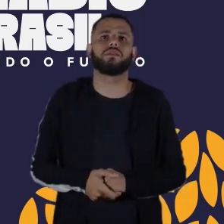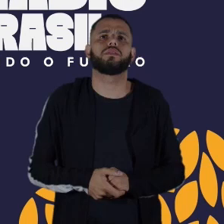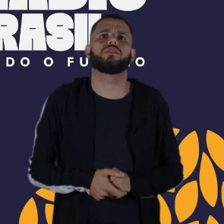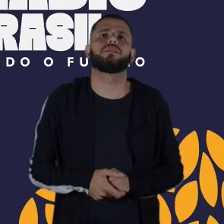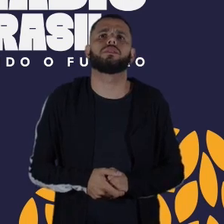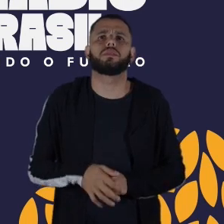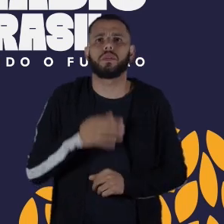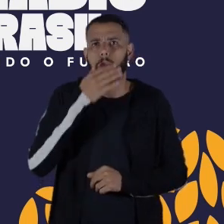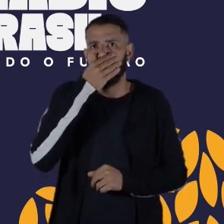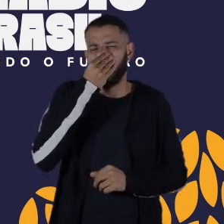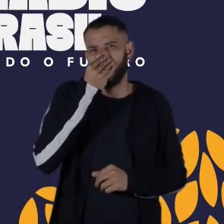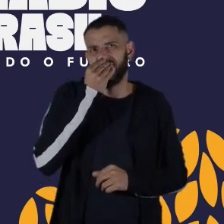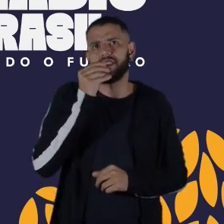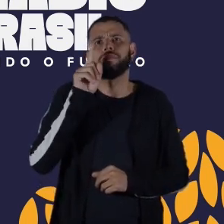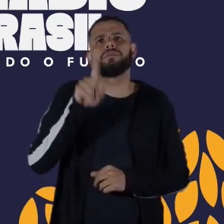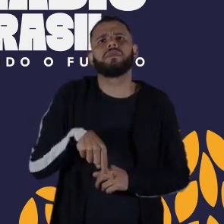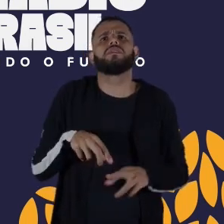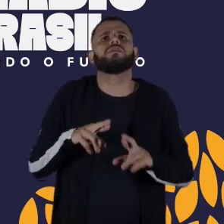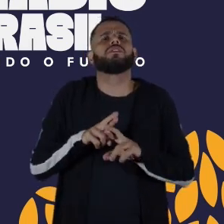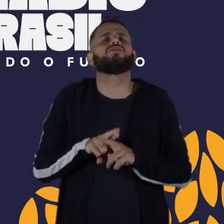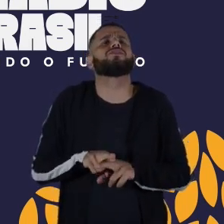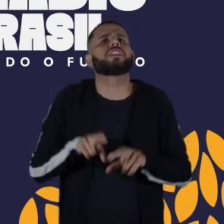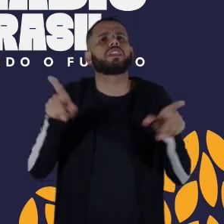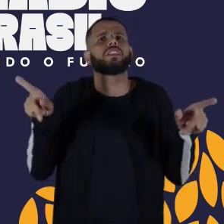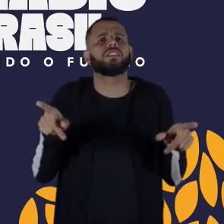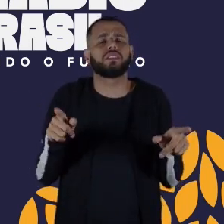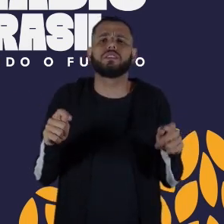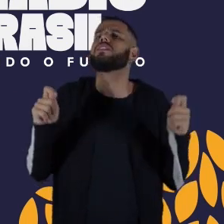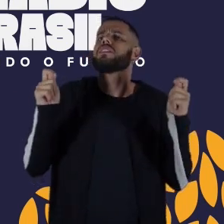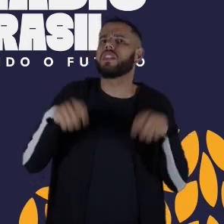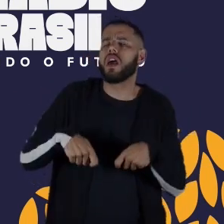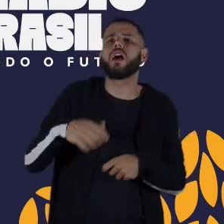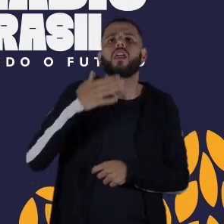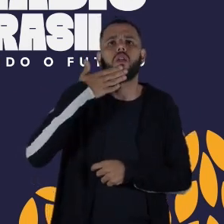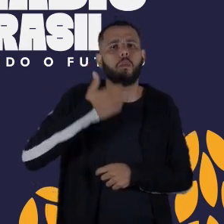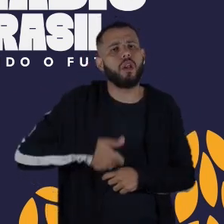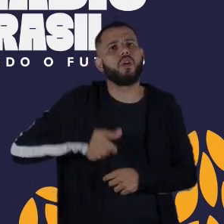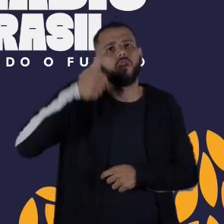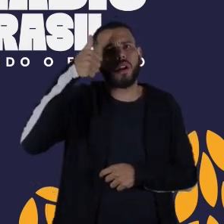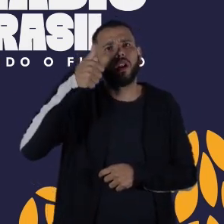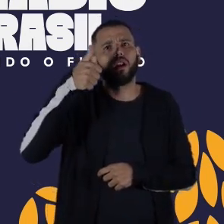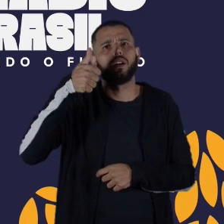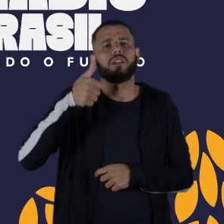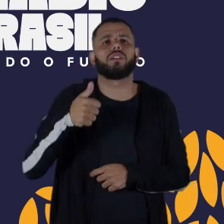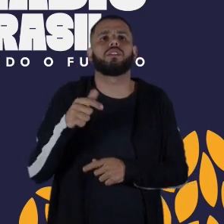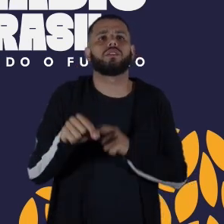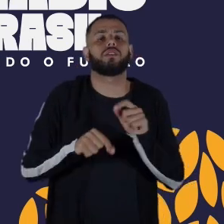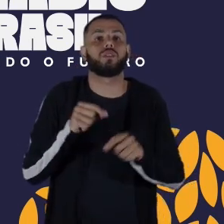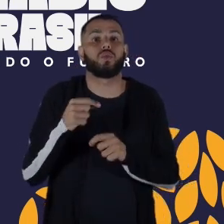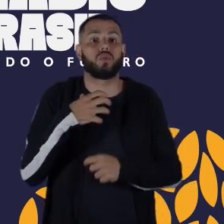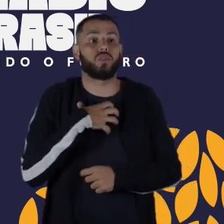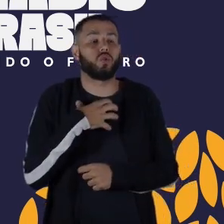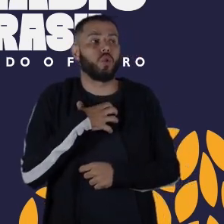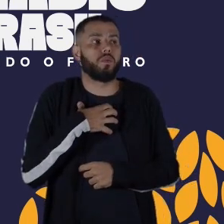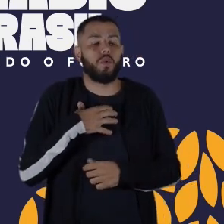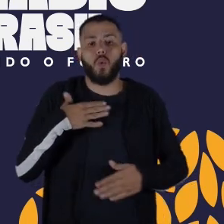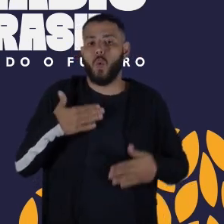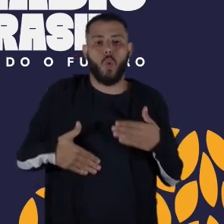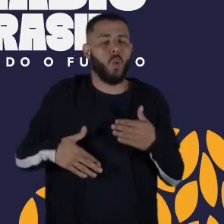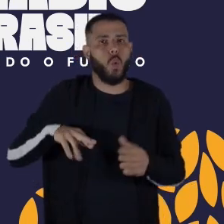através de diferentes receptores, pode melhorar os efeitos, os sintomas não